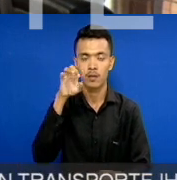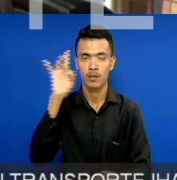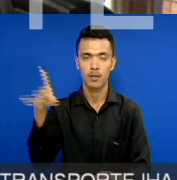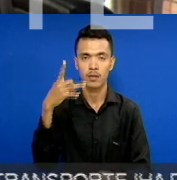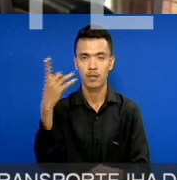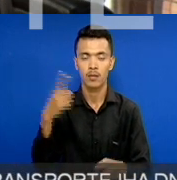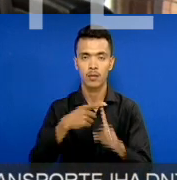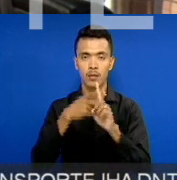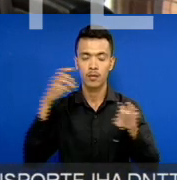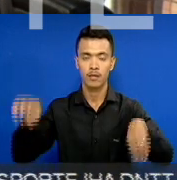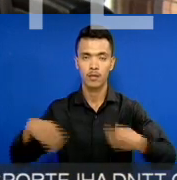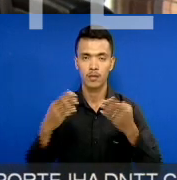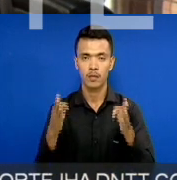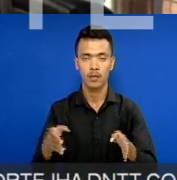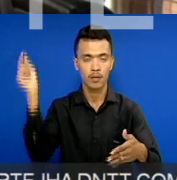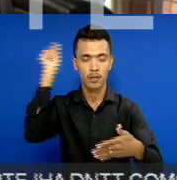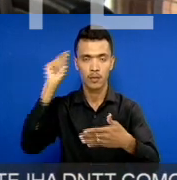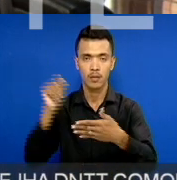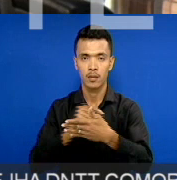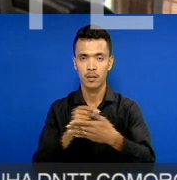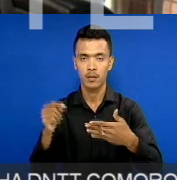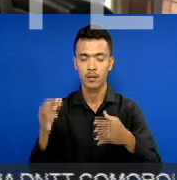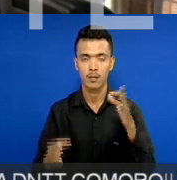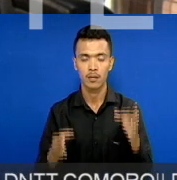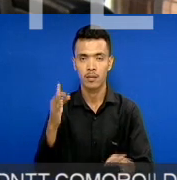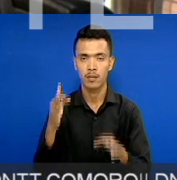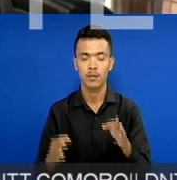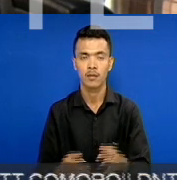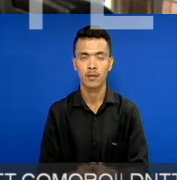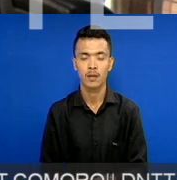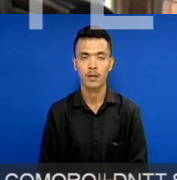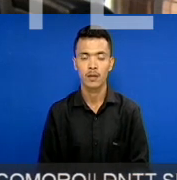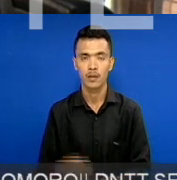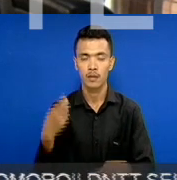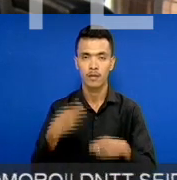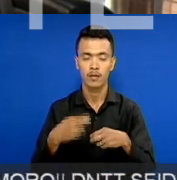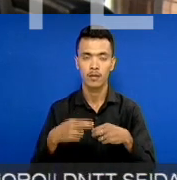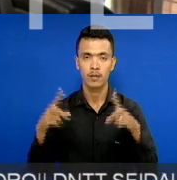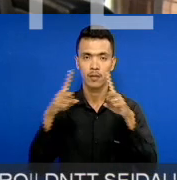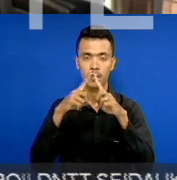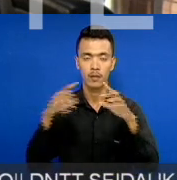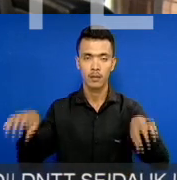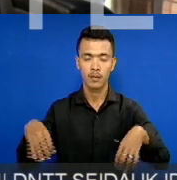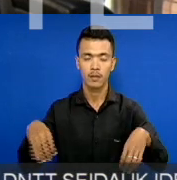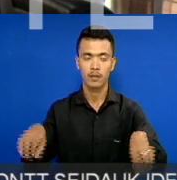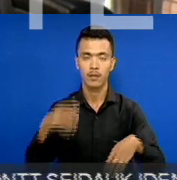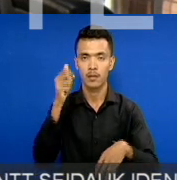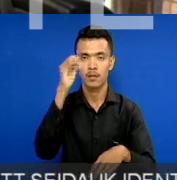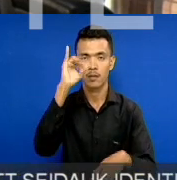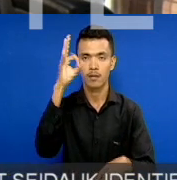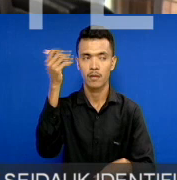esse funcionário contratado. Então, ainda não é uma que afetava o funcionamento aí